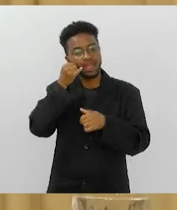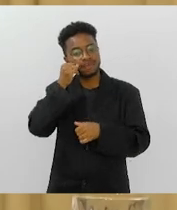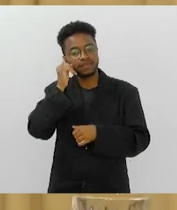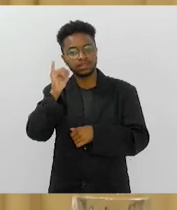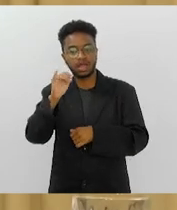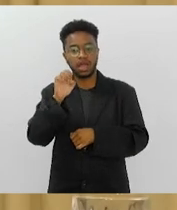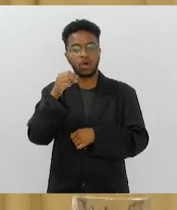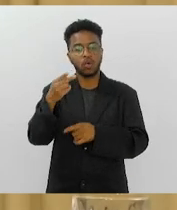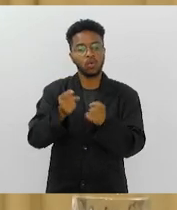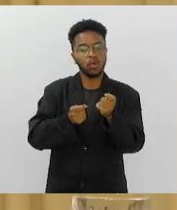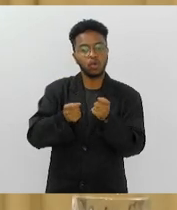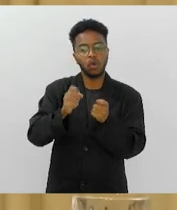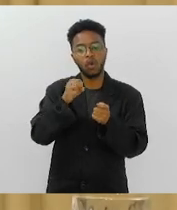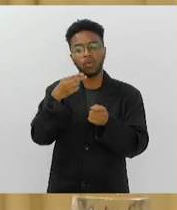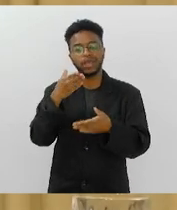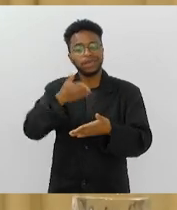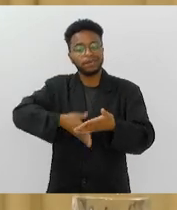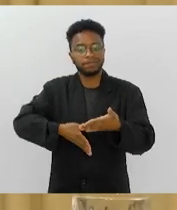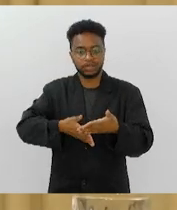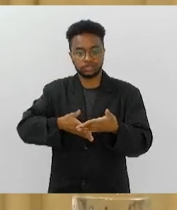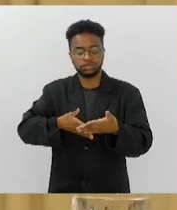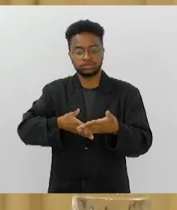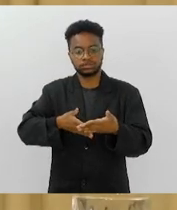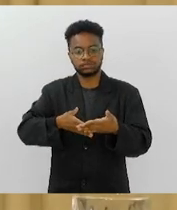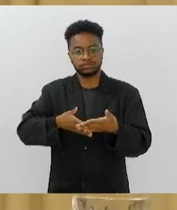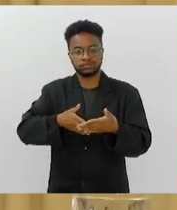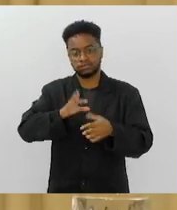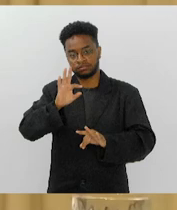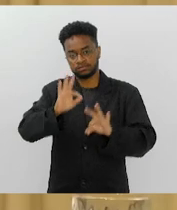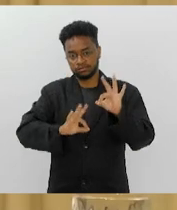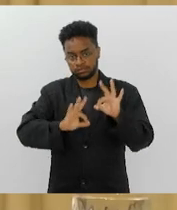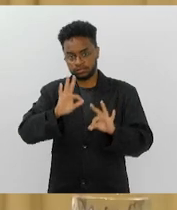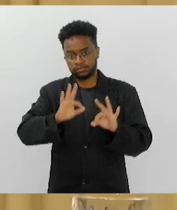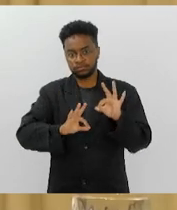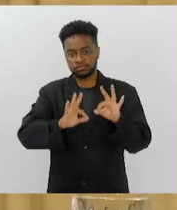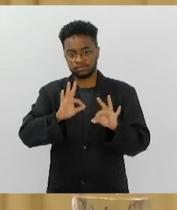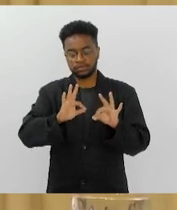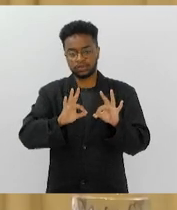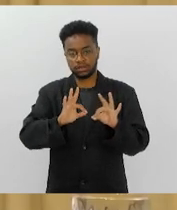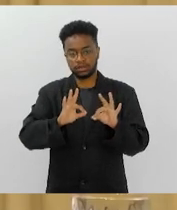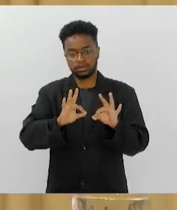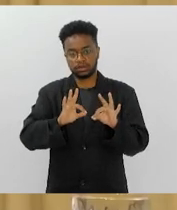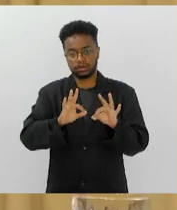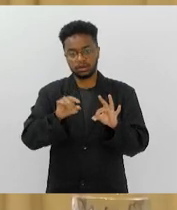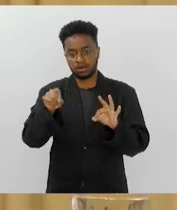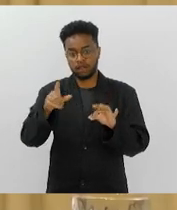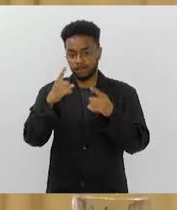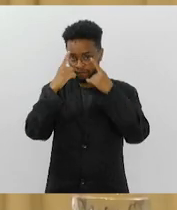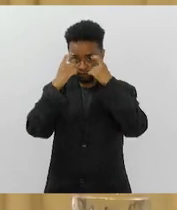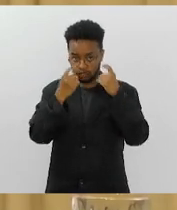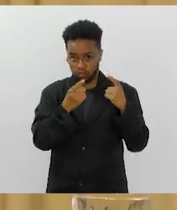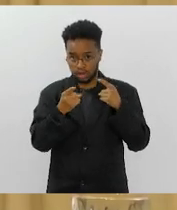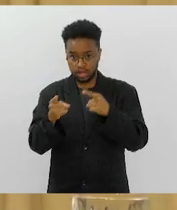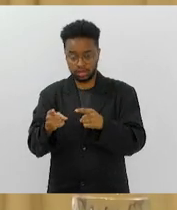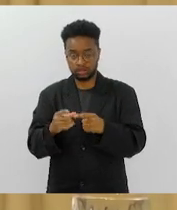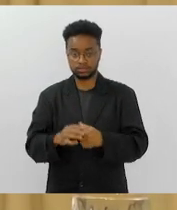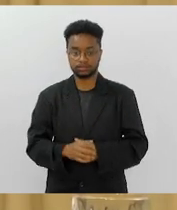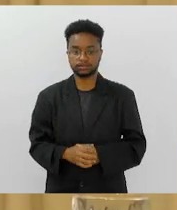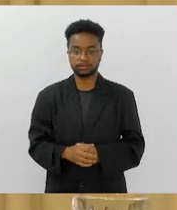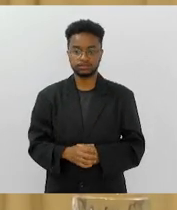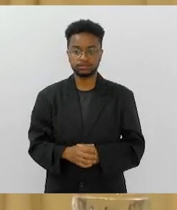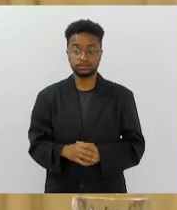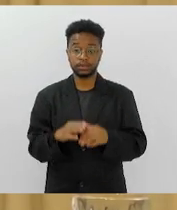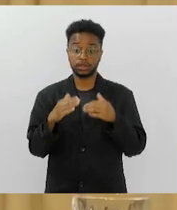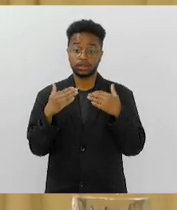para interromper um possível planejamento desse agressor. Então,